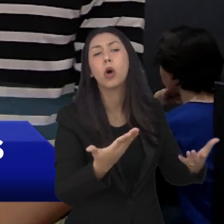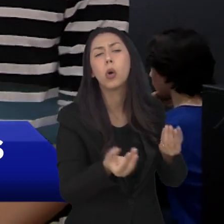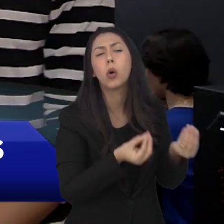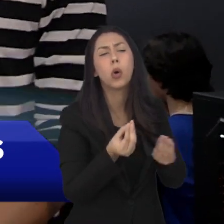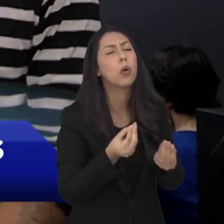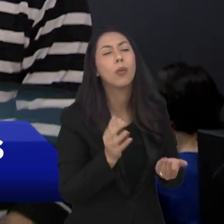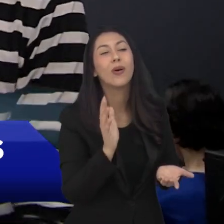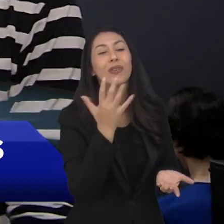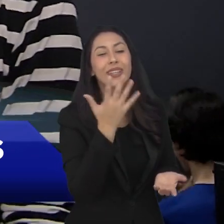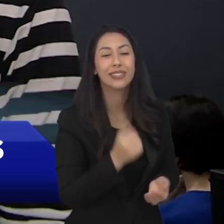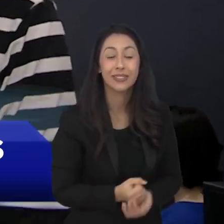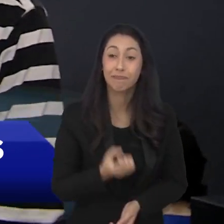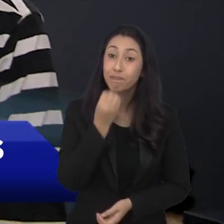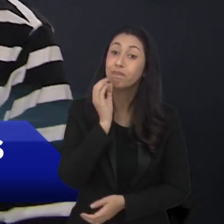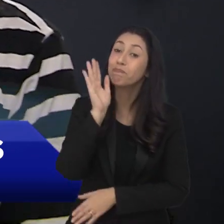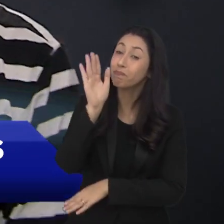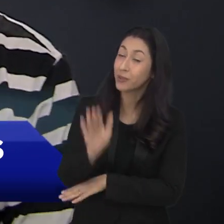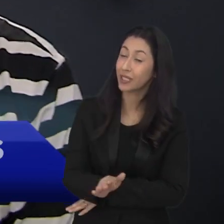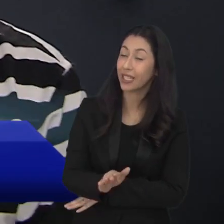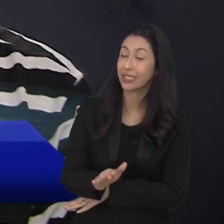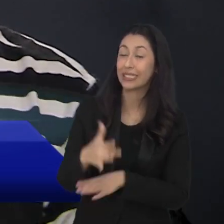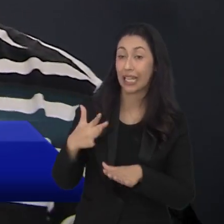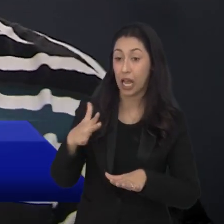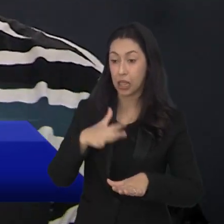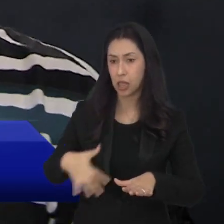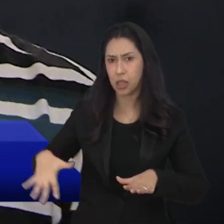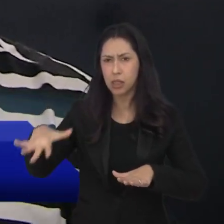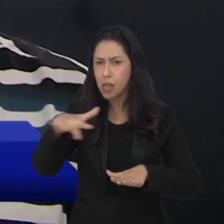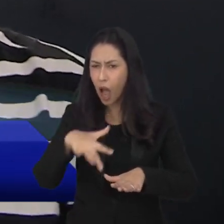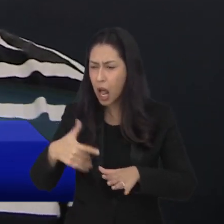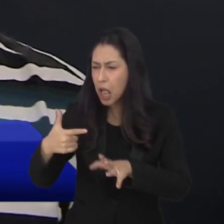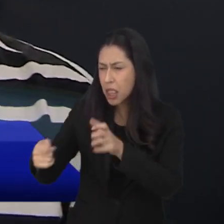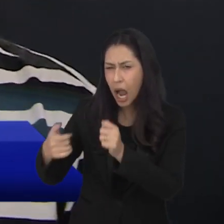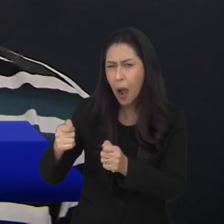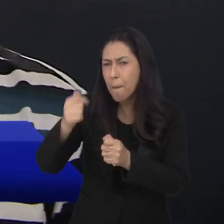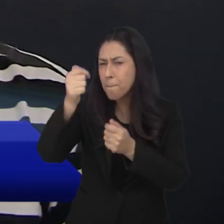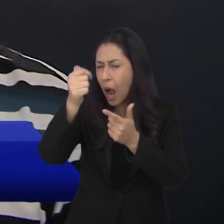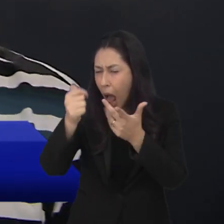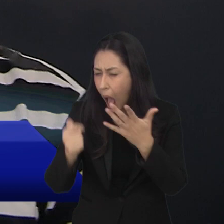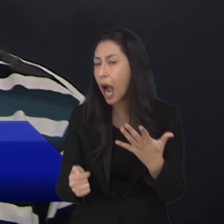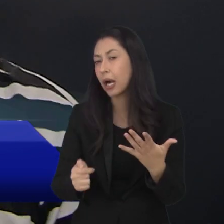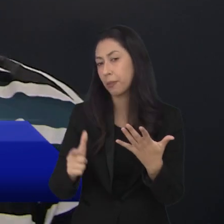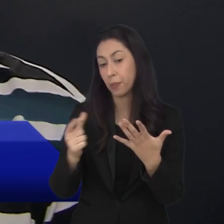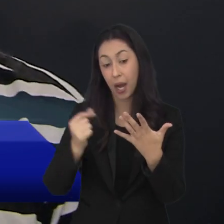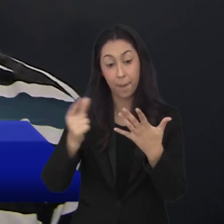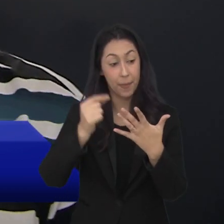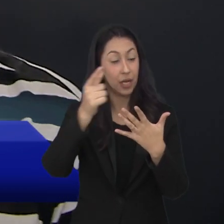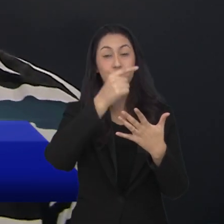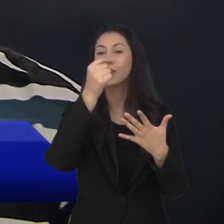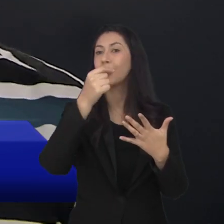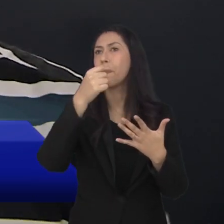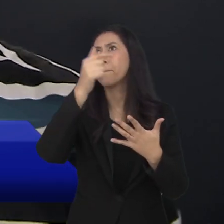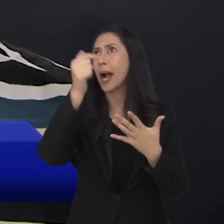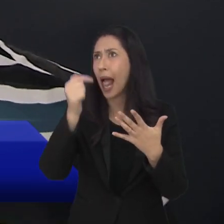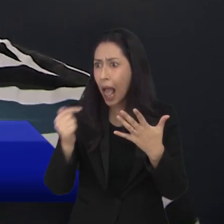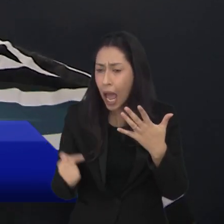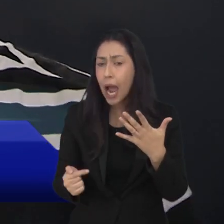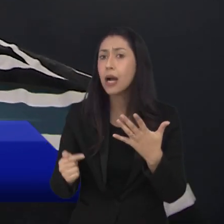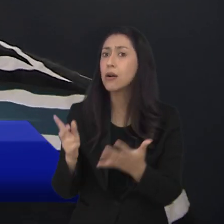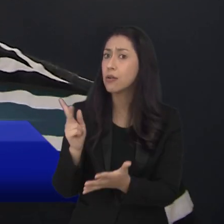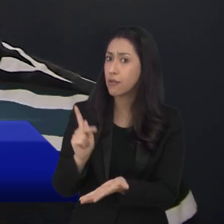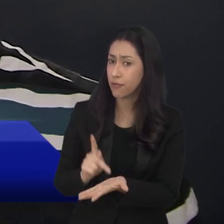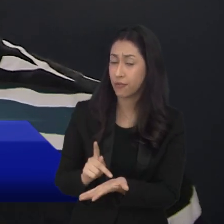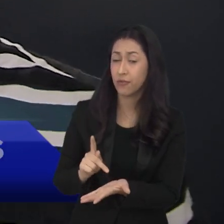anda a procura do mercado? Boa tarde. No meio de games existem muitas opções de se trabalhar, mas existem muitas áreas